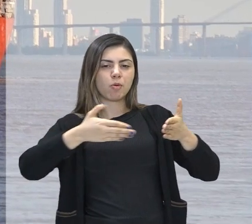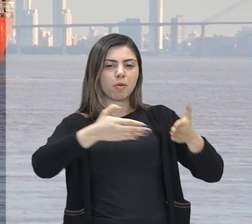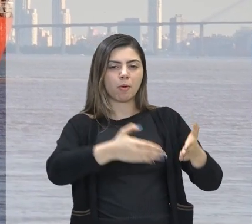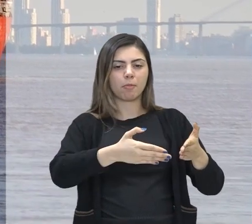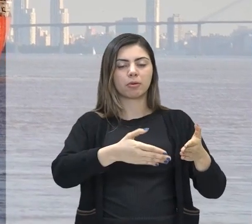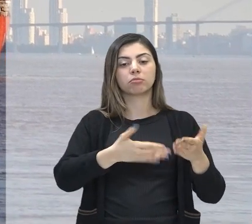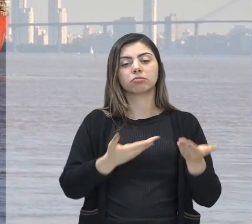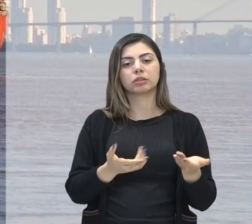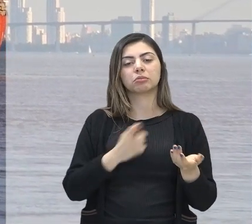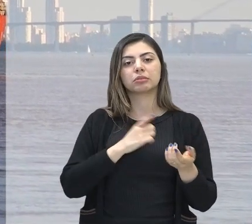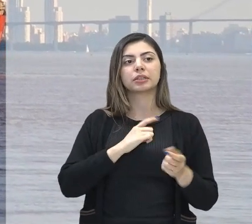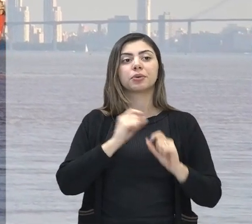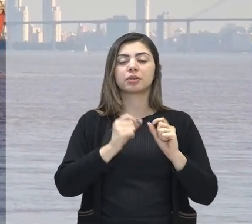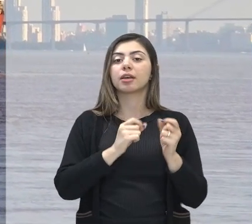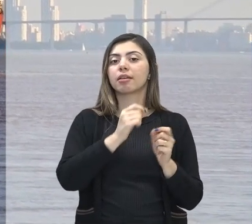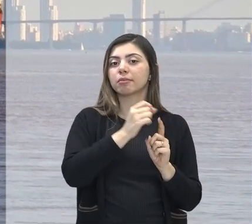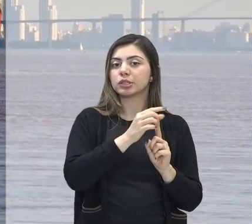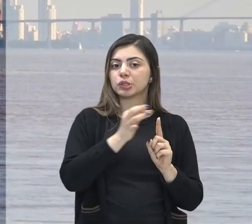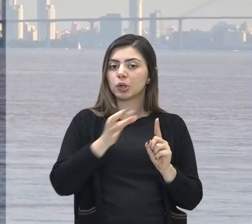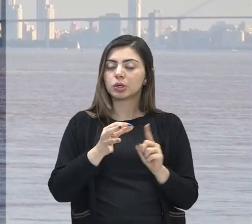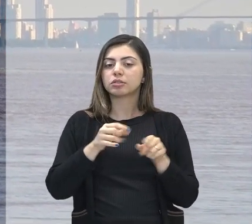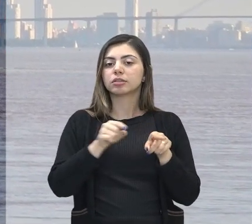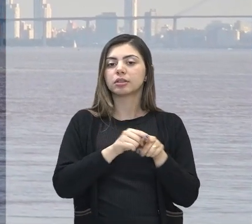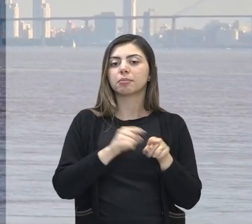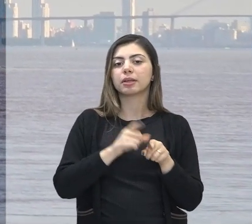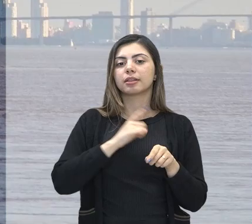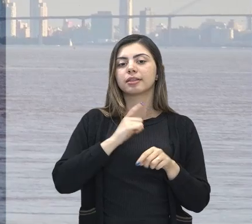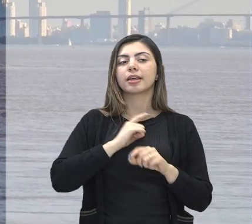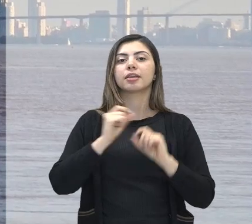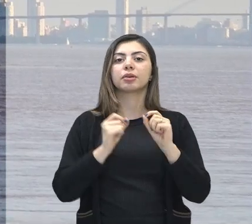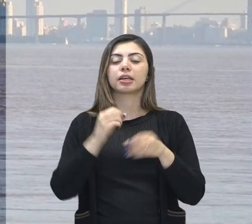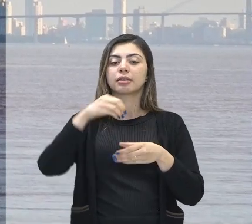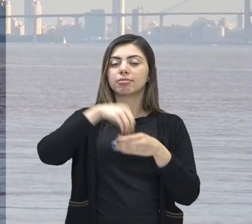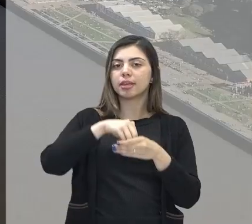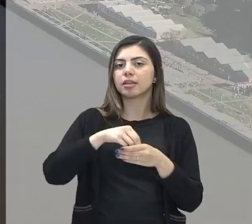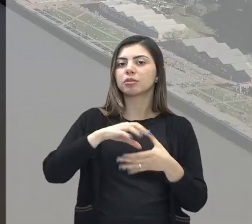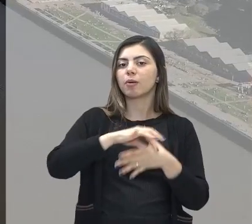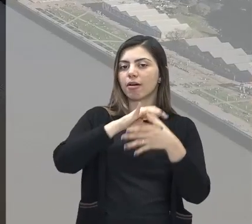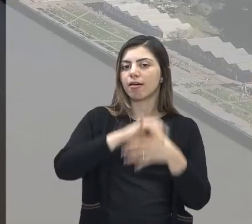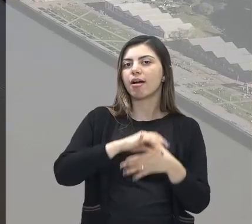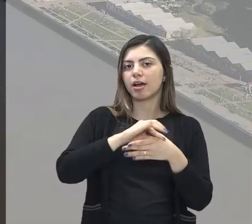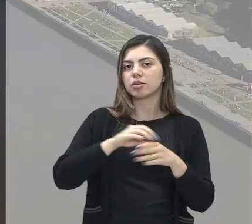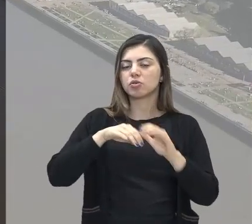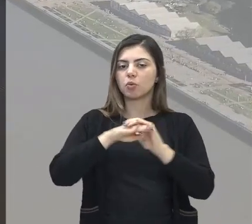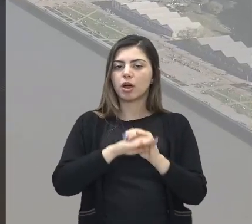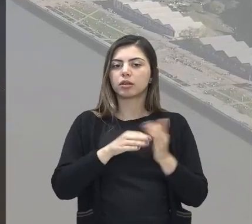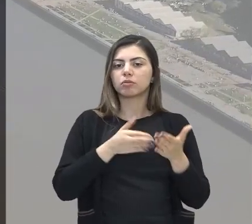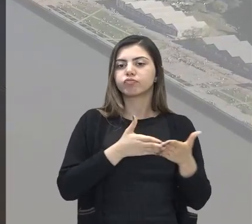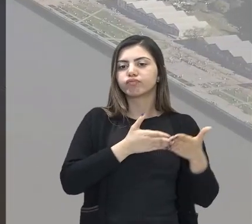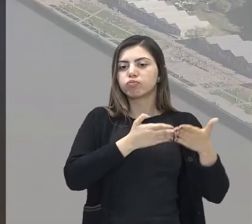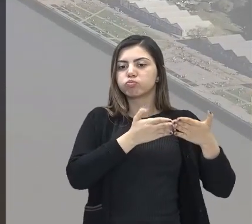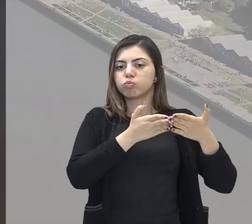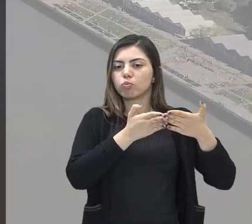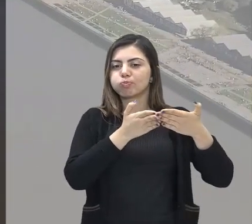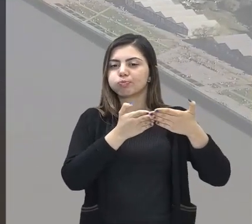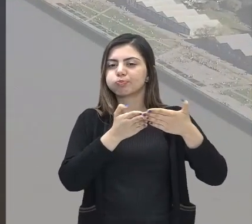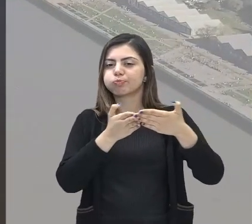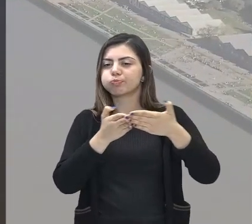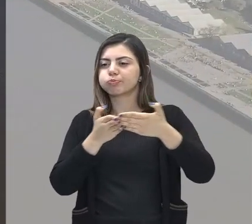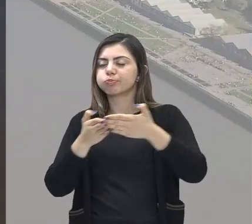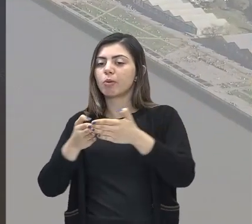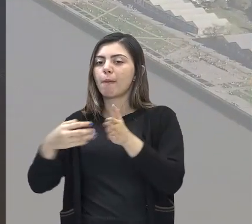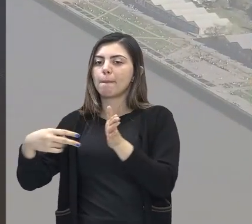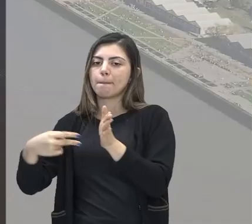que transportam a soja e outros navios refrigerados que levam a carne. Desse porto, os navios vão até outros